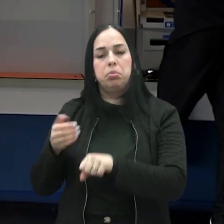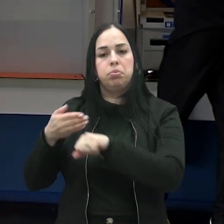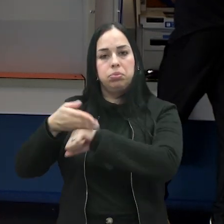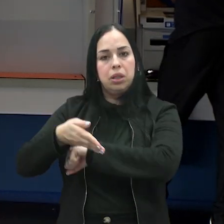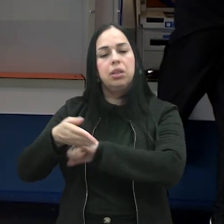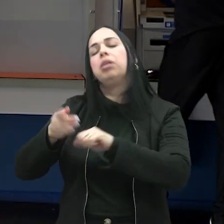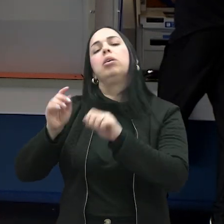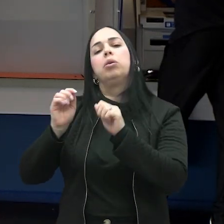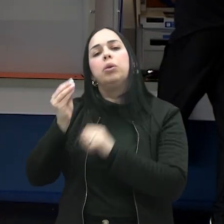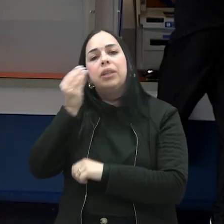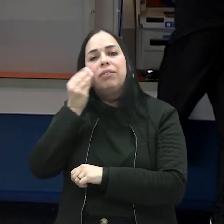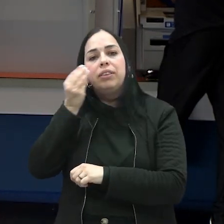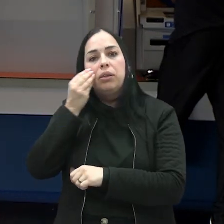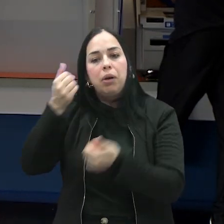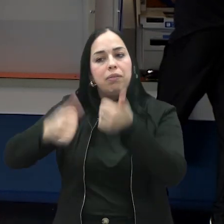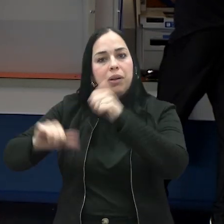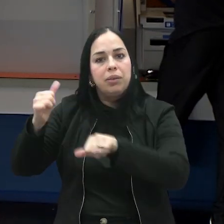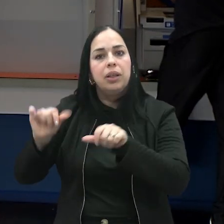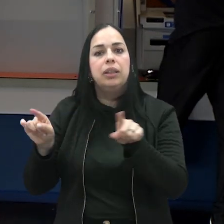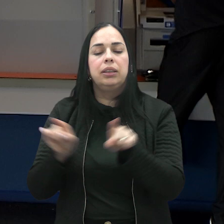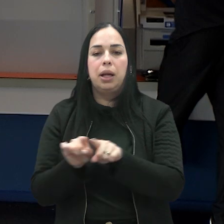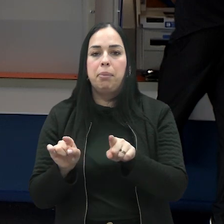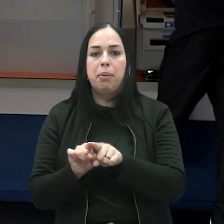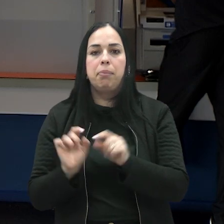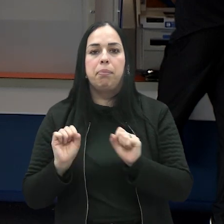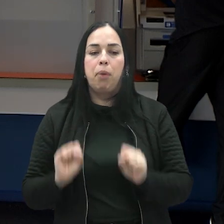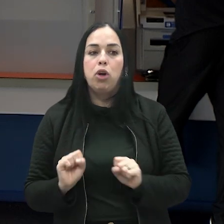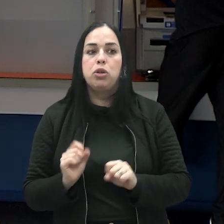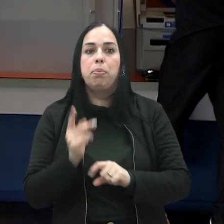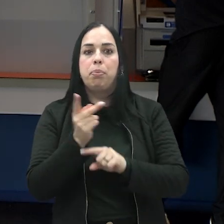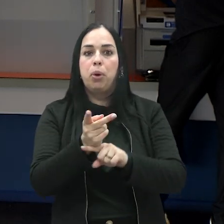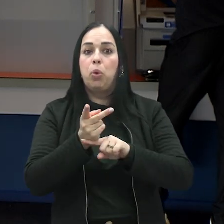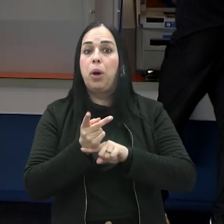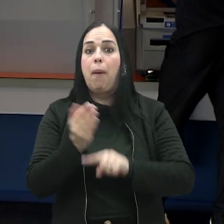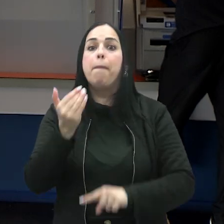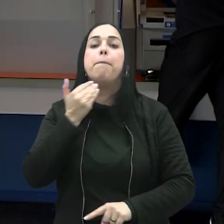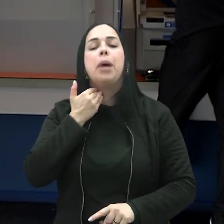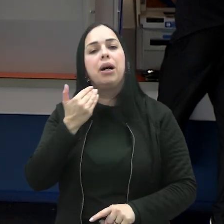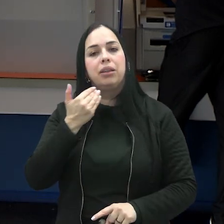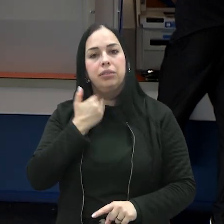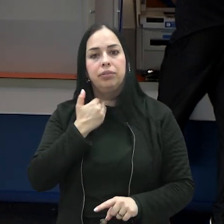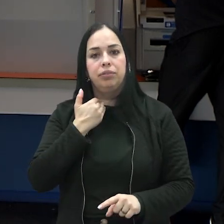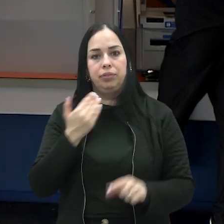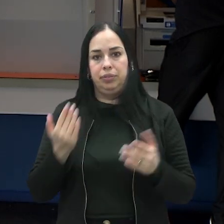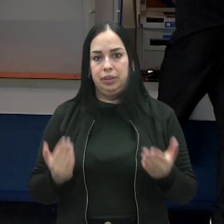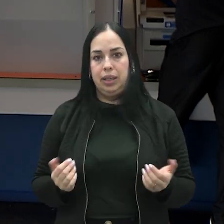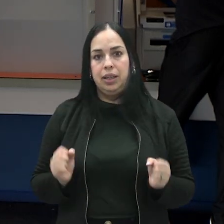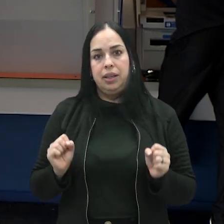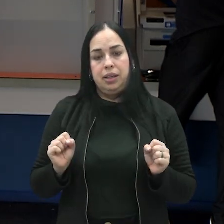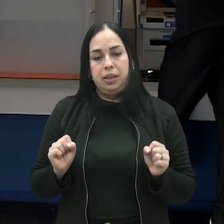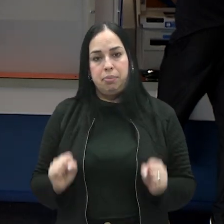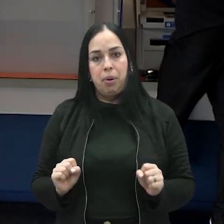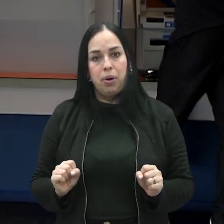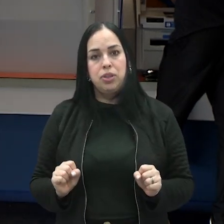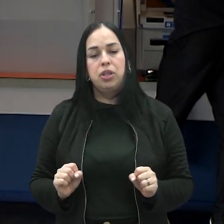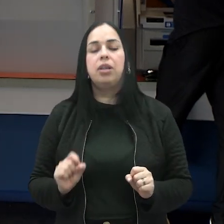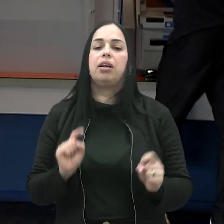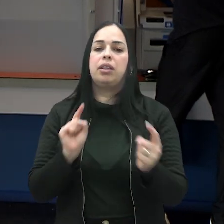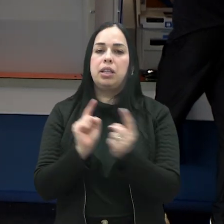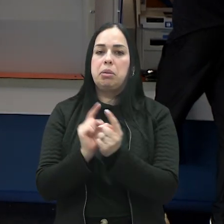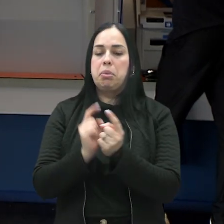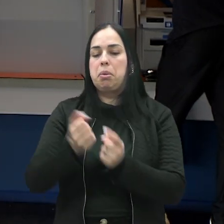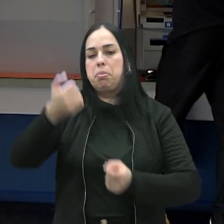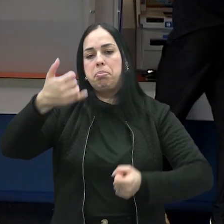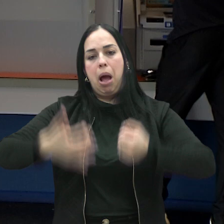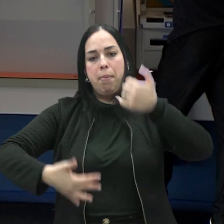www.caixa.gov.br, ela consegue fazer a simulação. Ela pode também procurar um correspondente bancário, né, que está à disposição